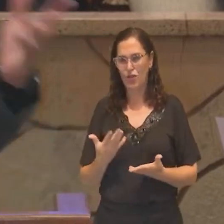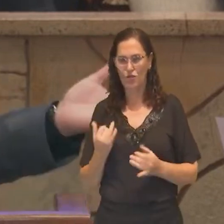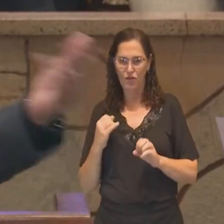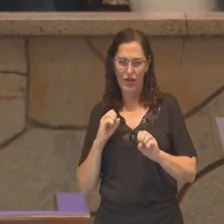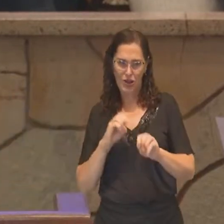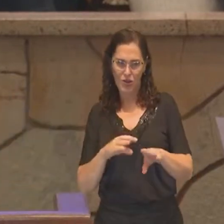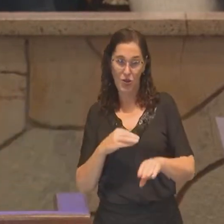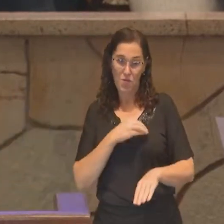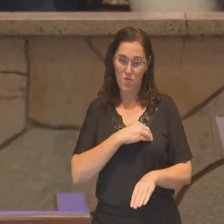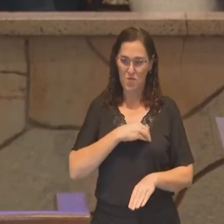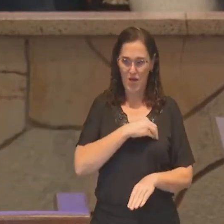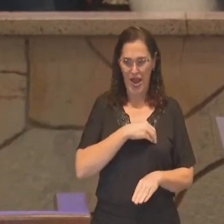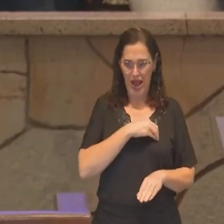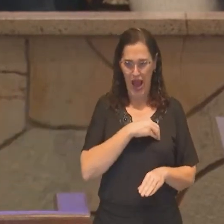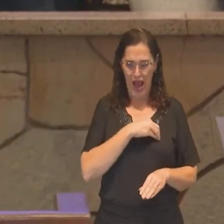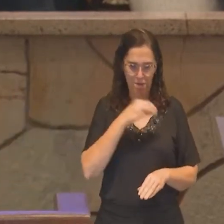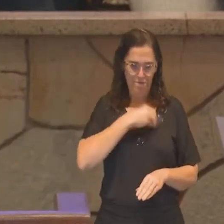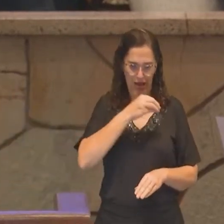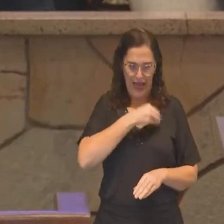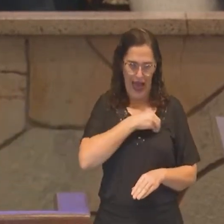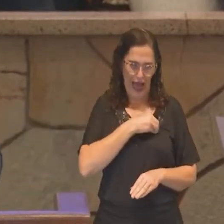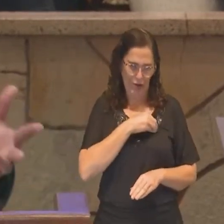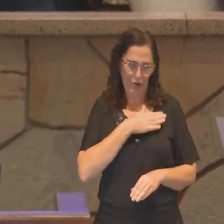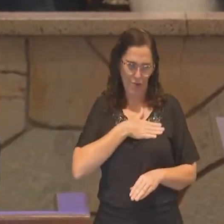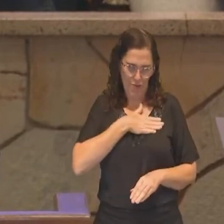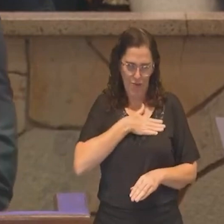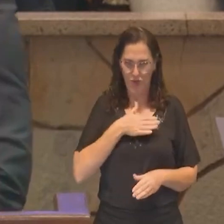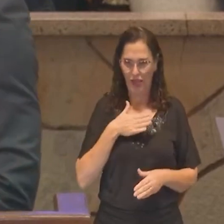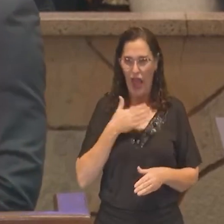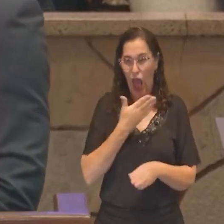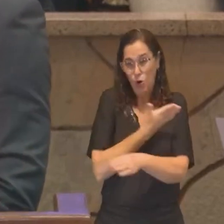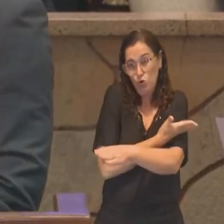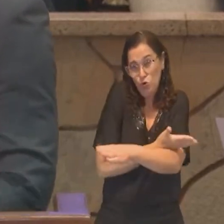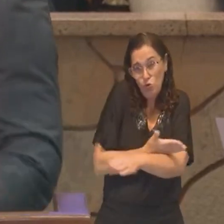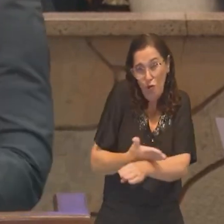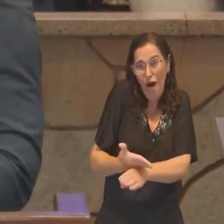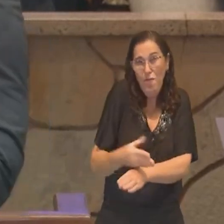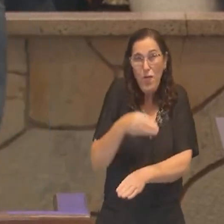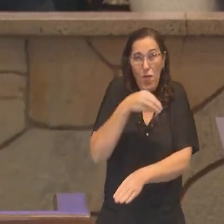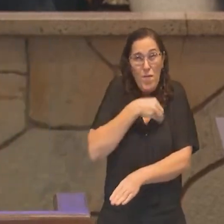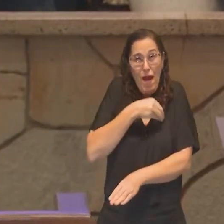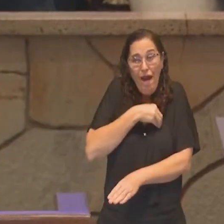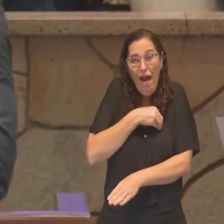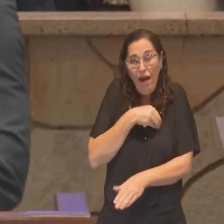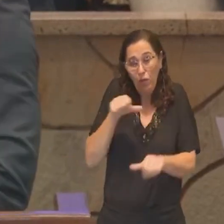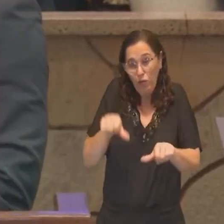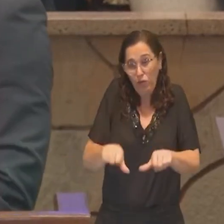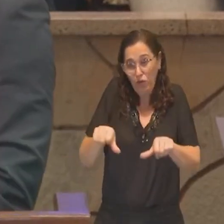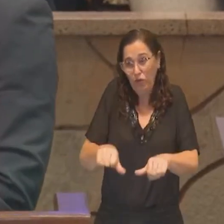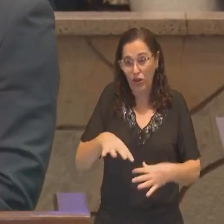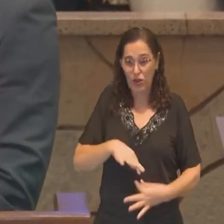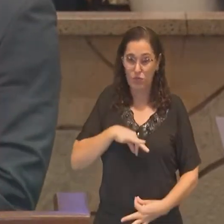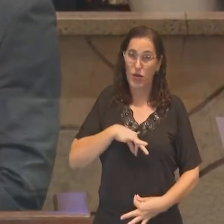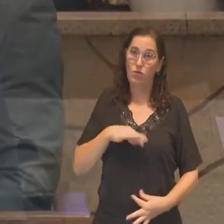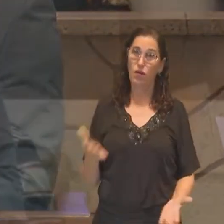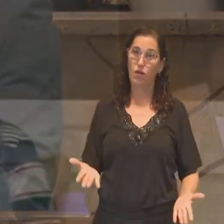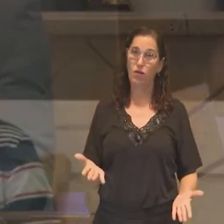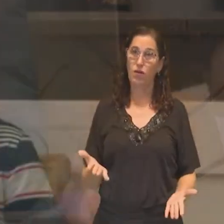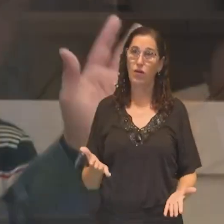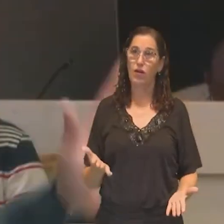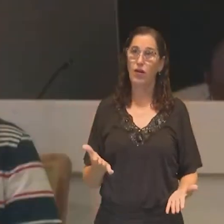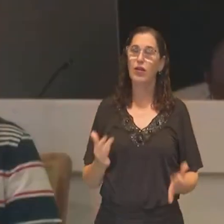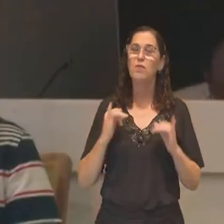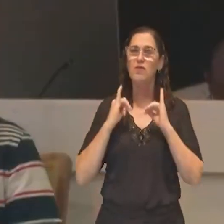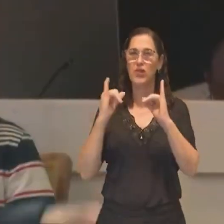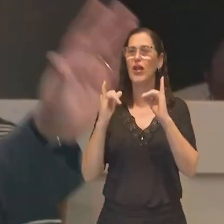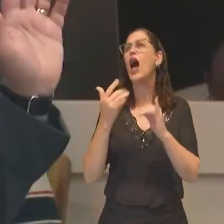nossos pecados de estimação. Acostumamos com a nossa realidade, com a nossa decadência espiritual, e podemos